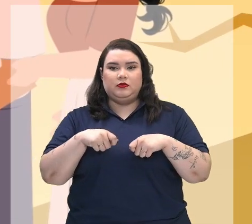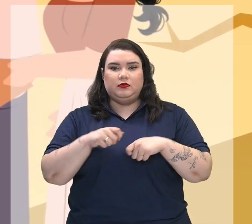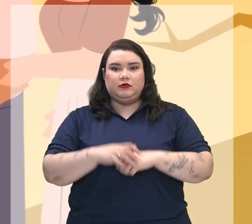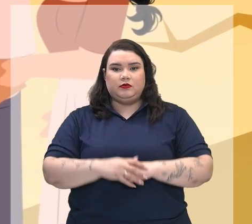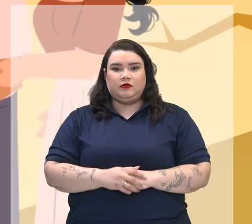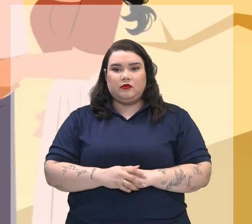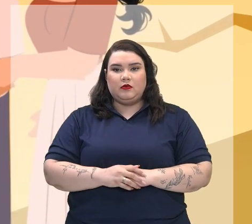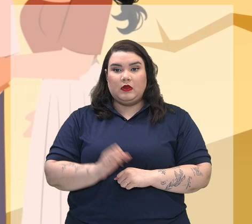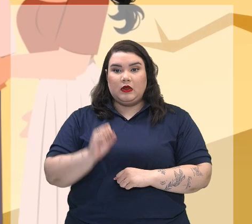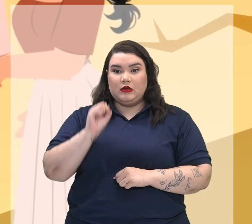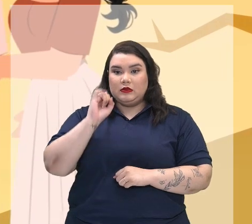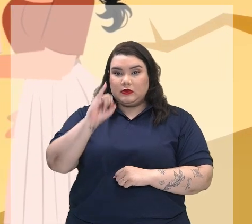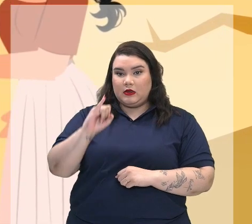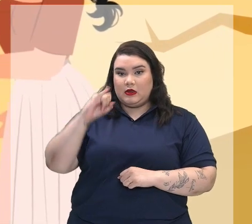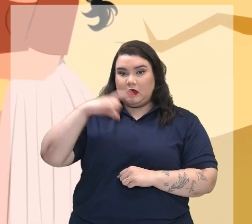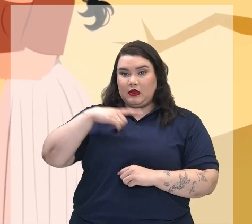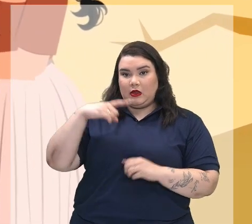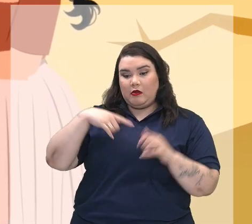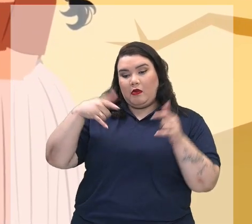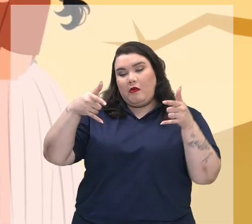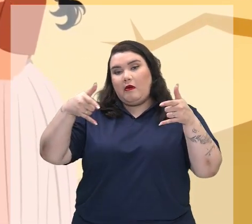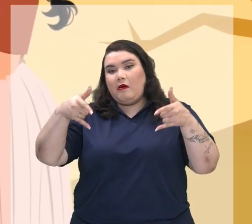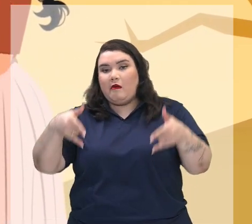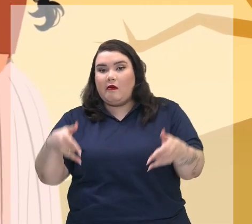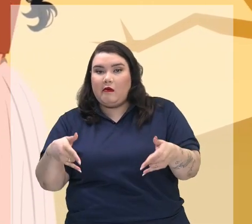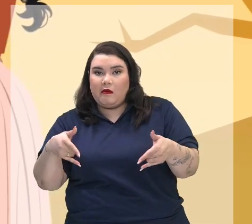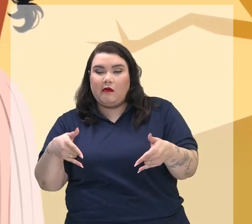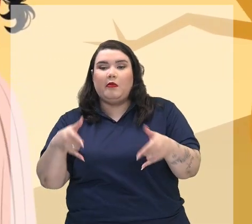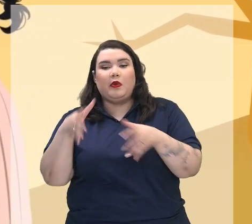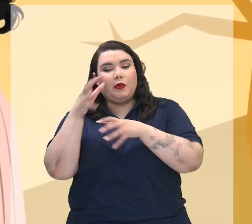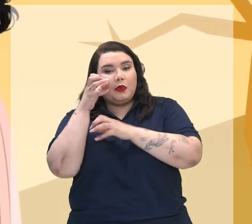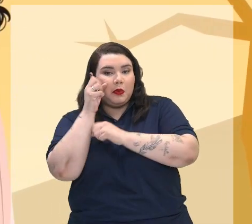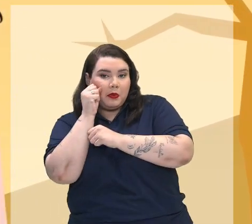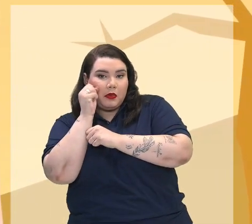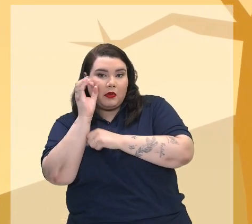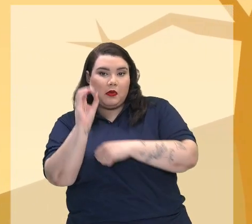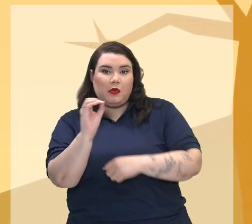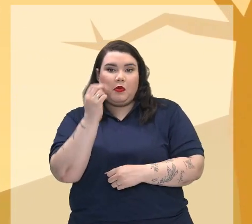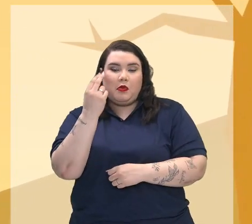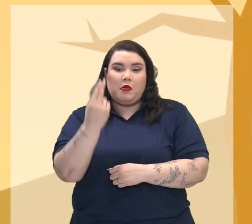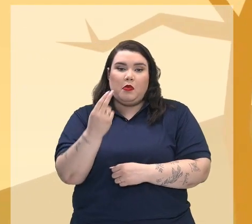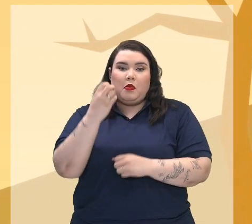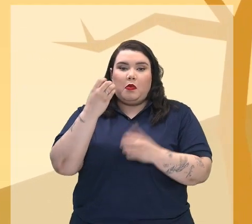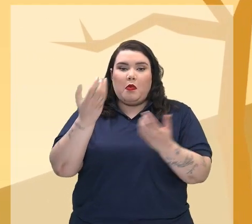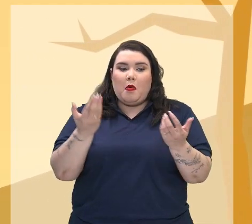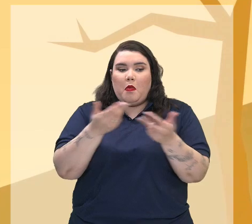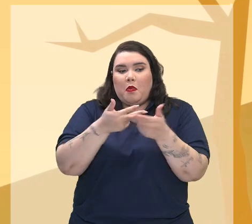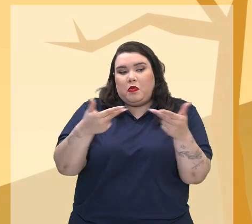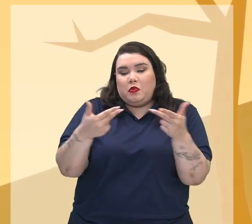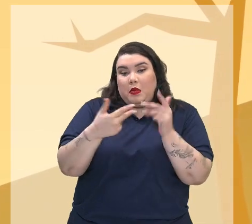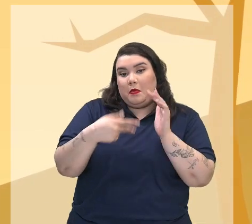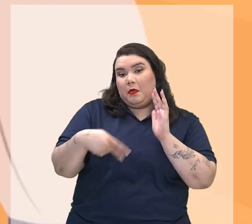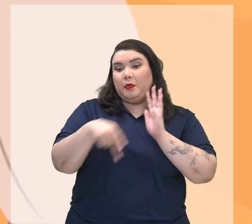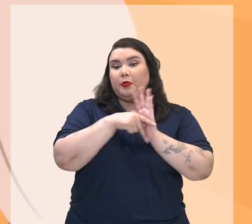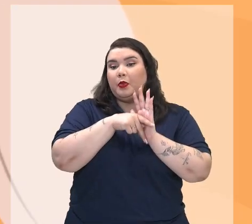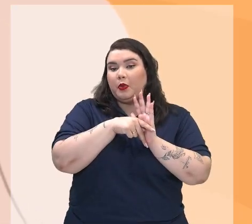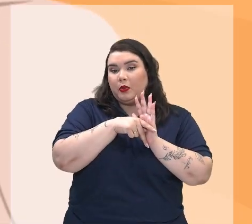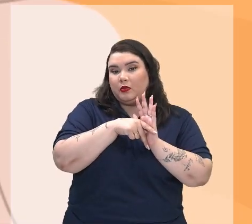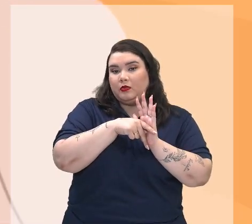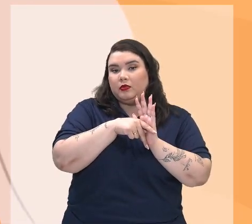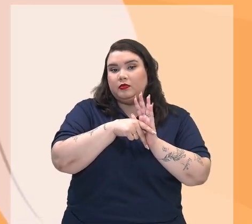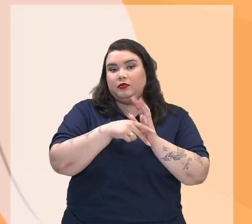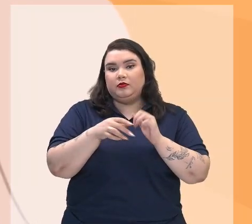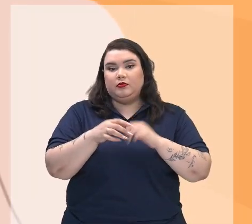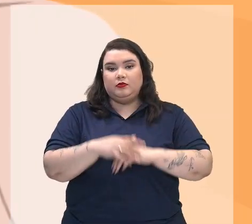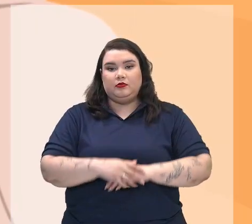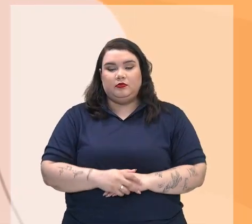Se tivéssemos uma cama de couro, se ao menos tivéssemos algo só nosso. Eu sou